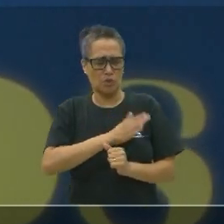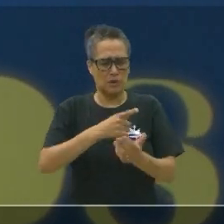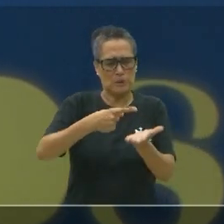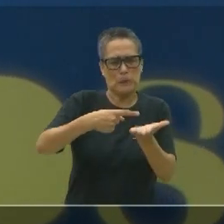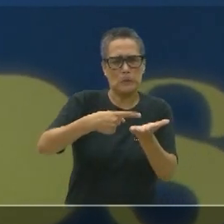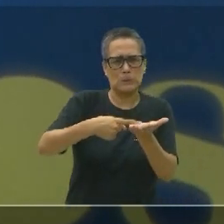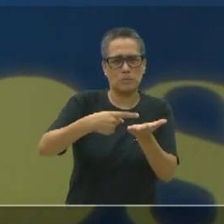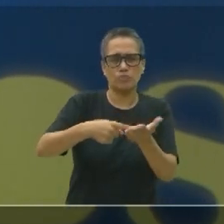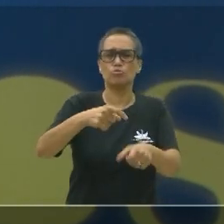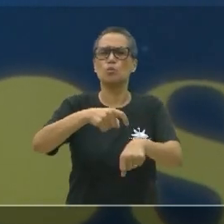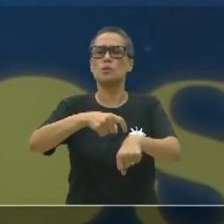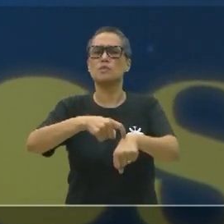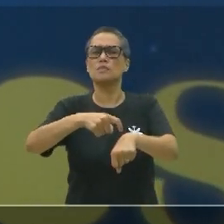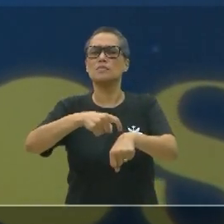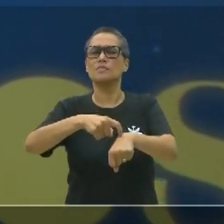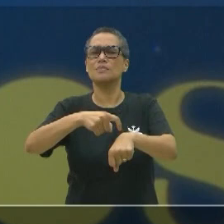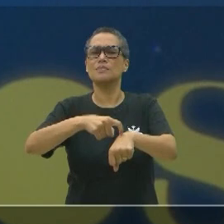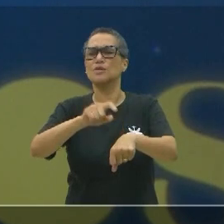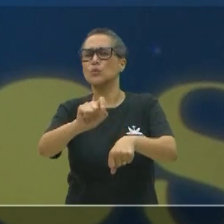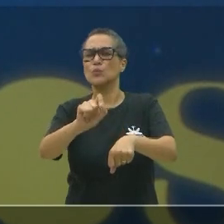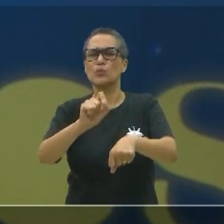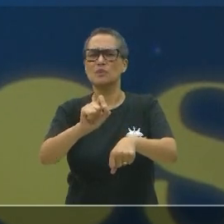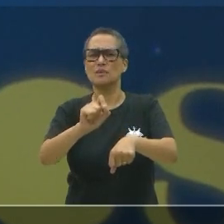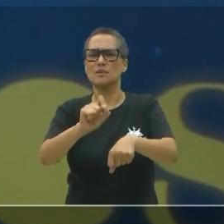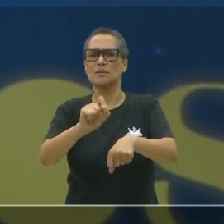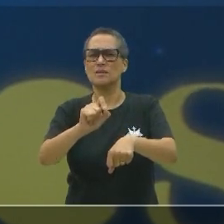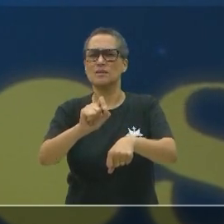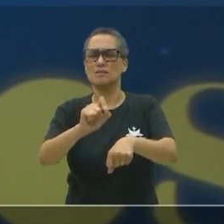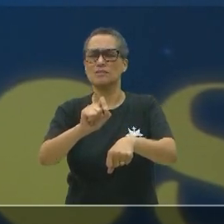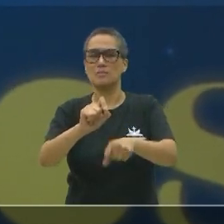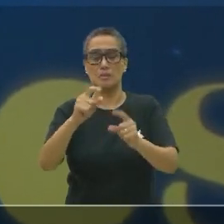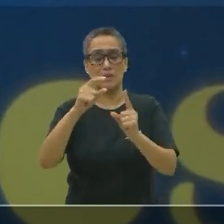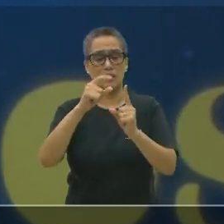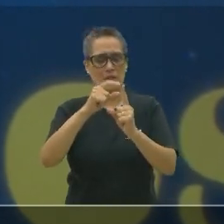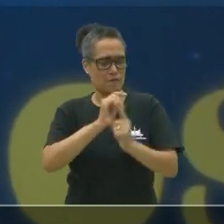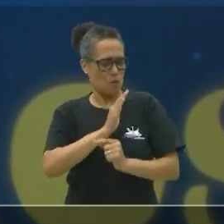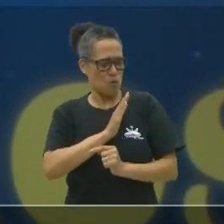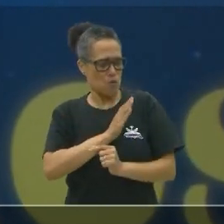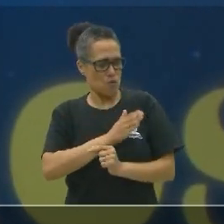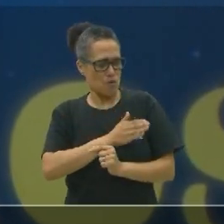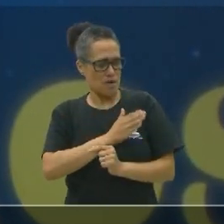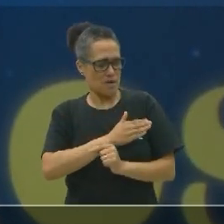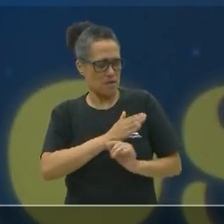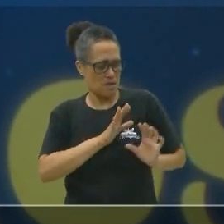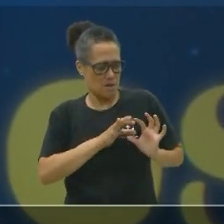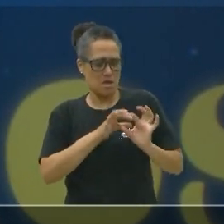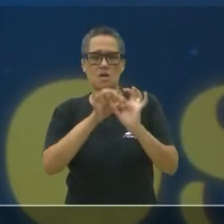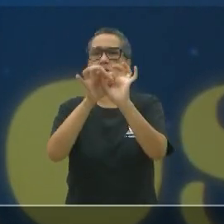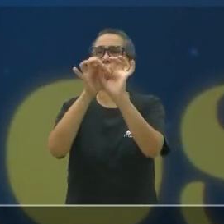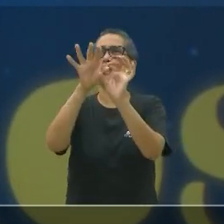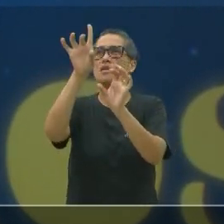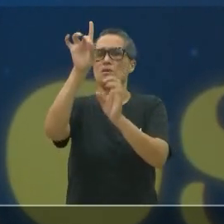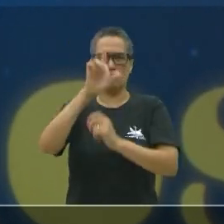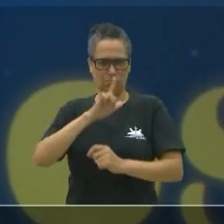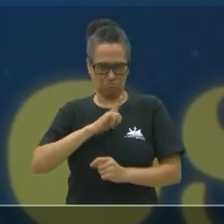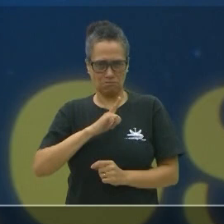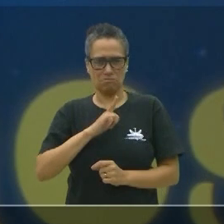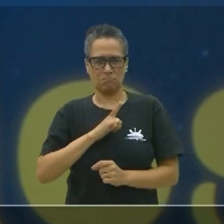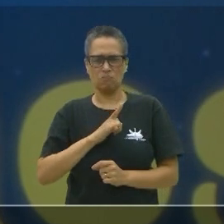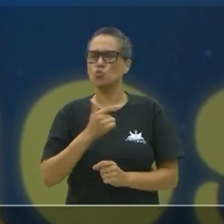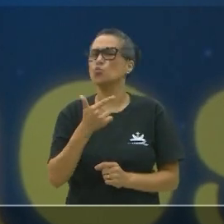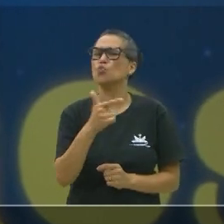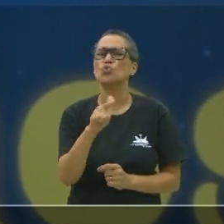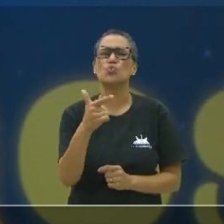confirmando neste momento esta palavra, que o seu coração está em Deus. Não tem por que